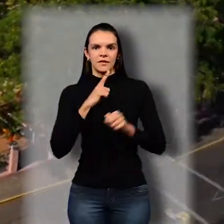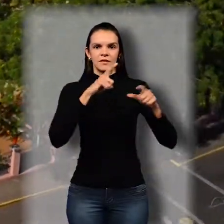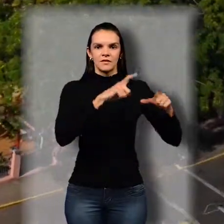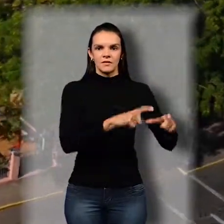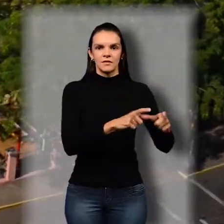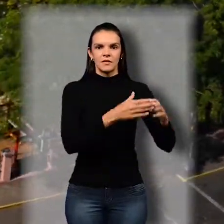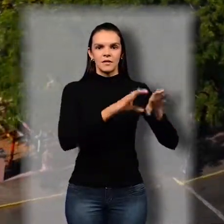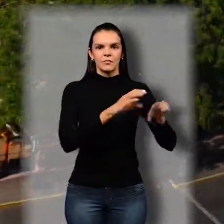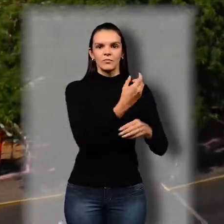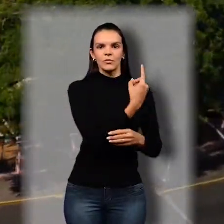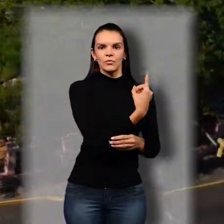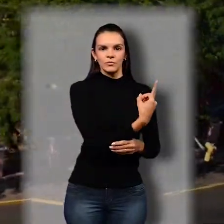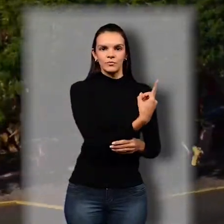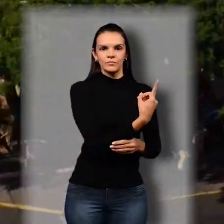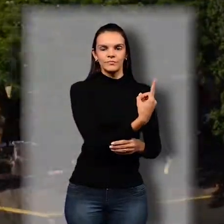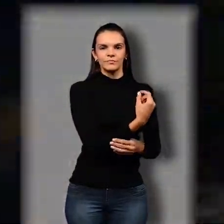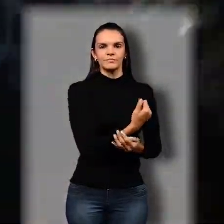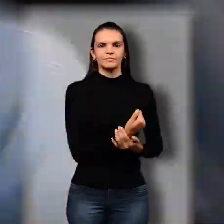1,